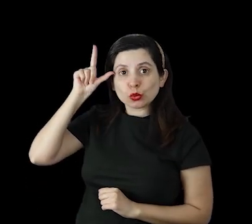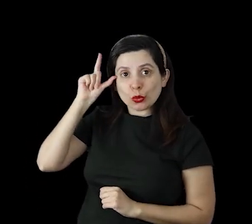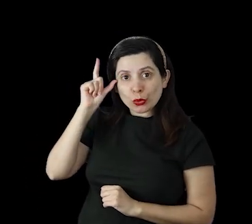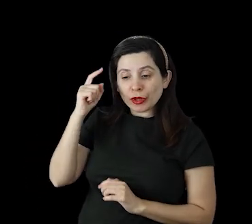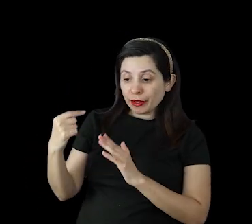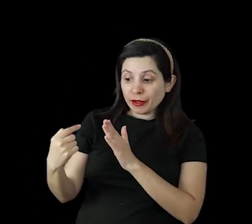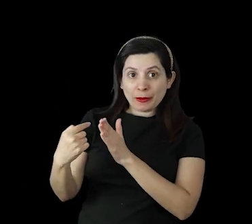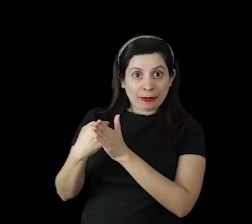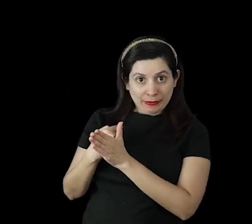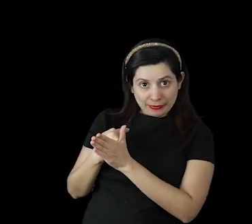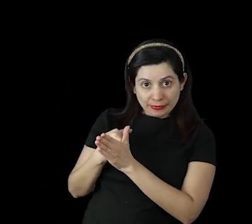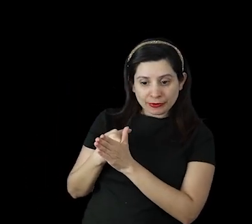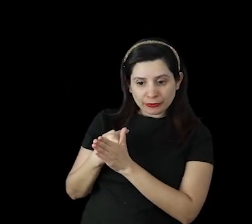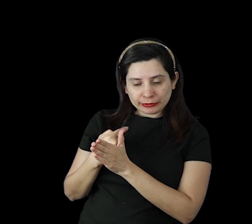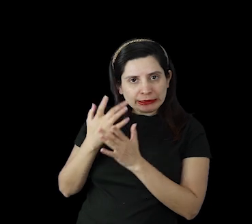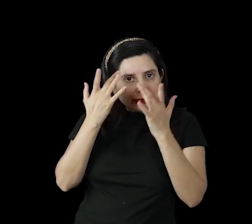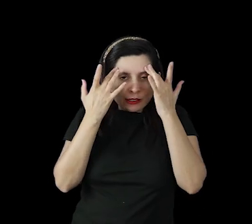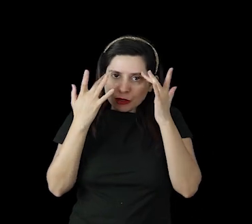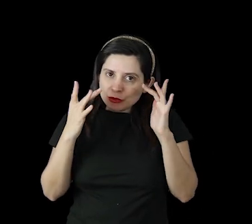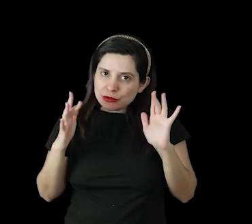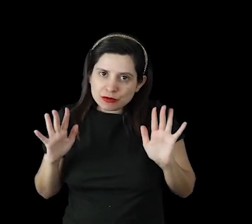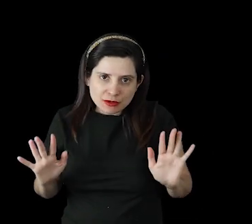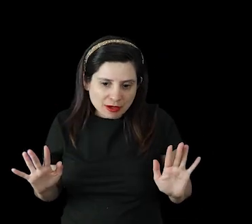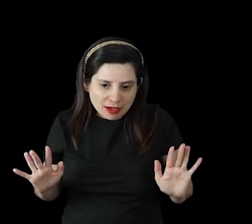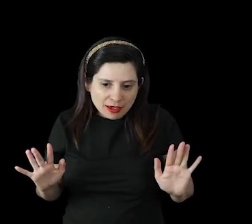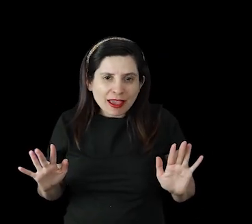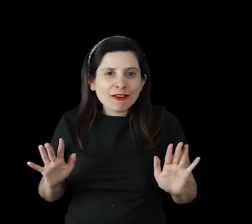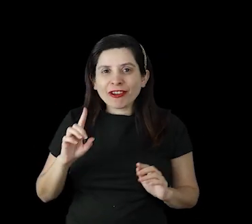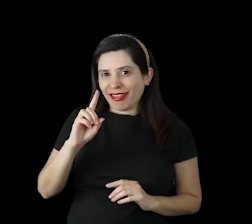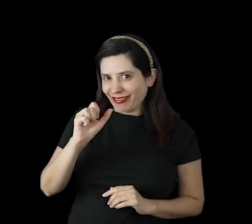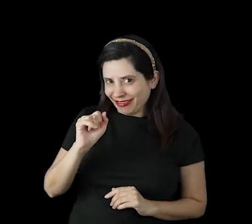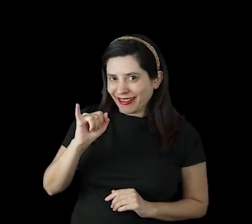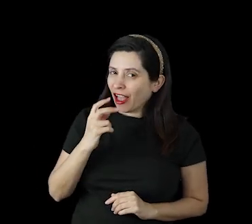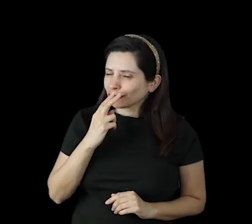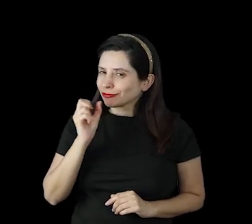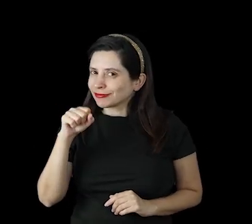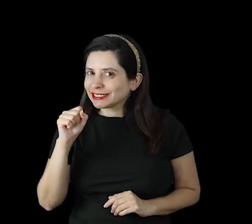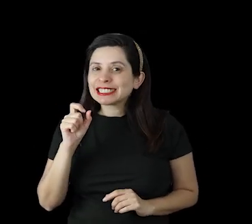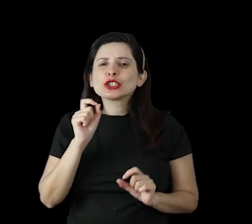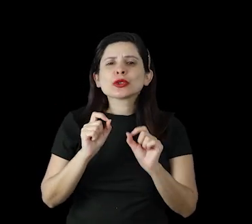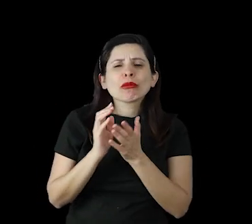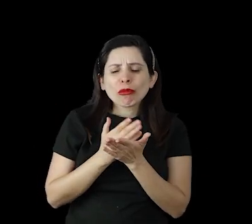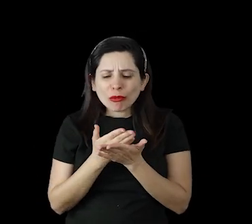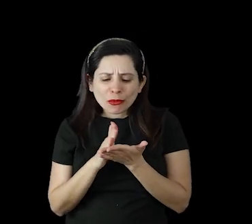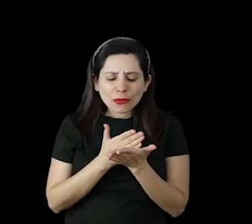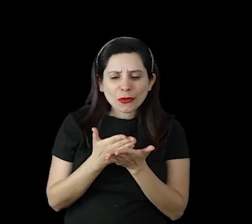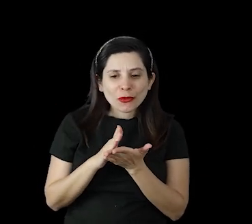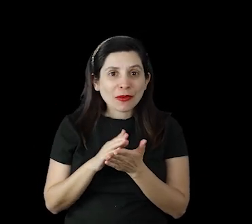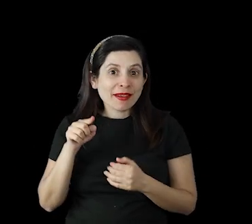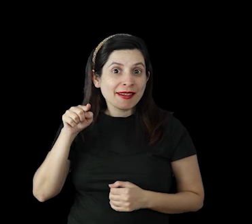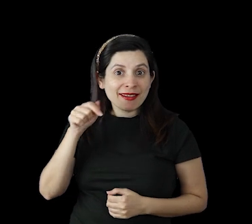uma pergunta, que eu não sei se foi da Dai, eu acho que sim, que tinha a ver com os incômodos, né, que